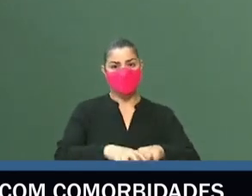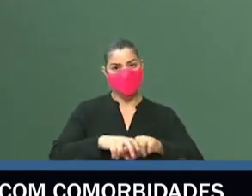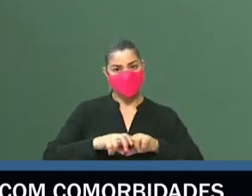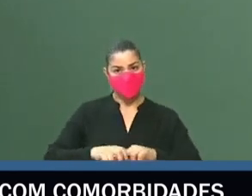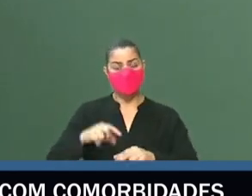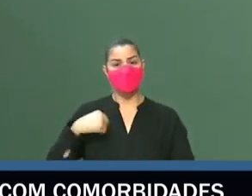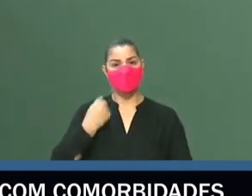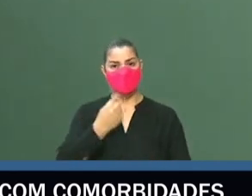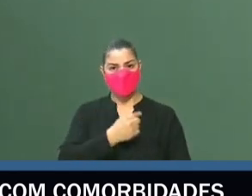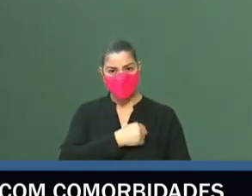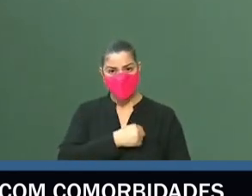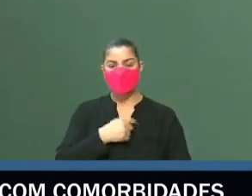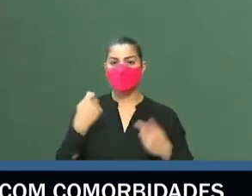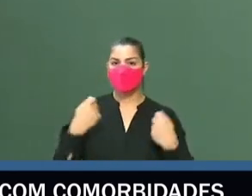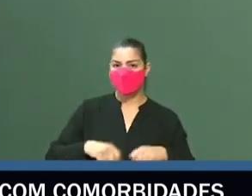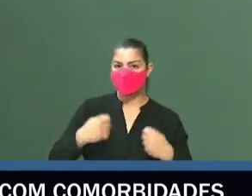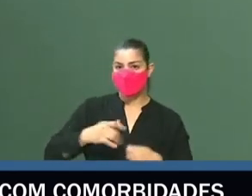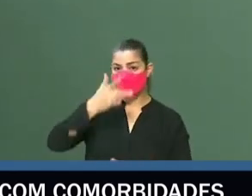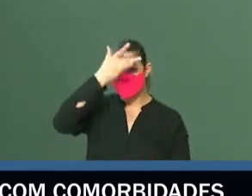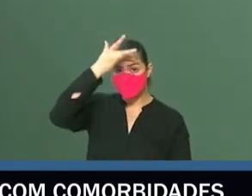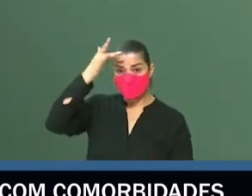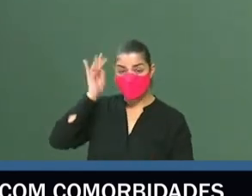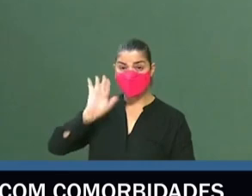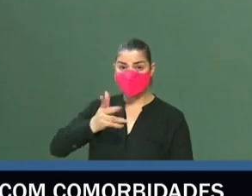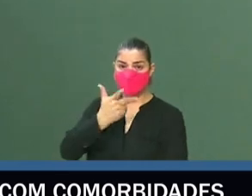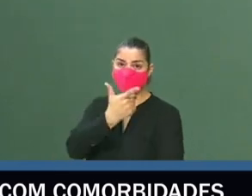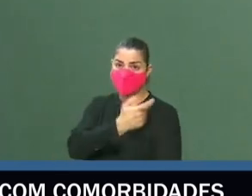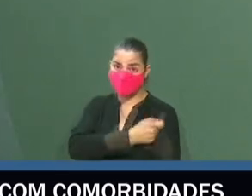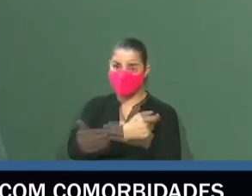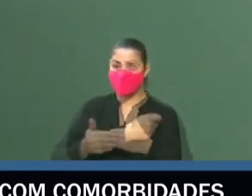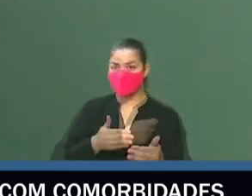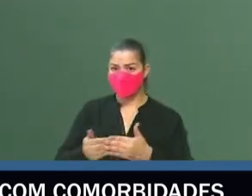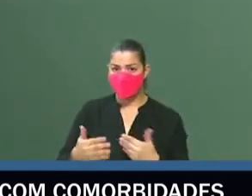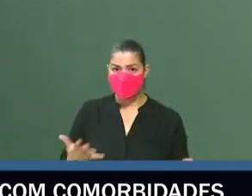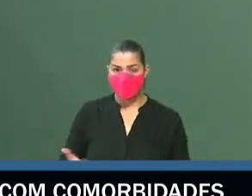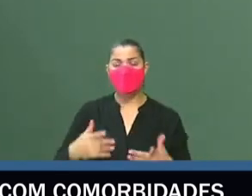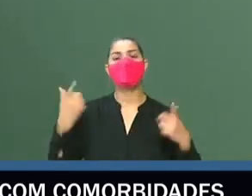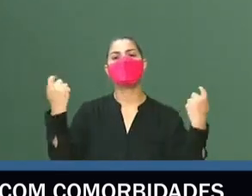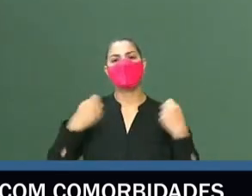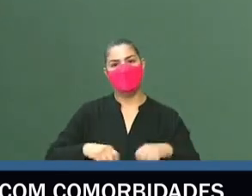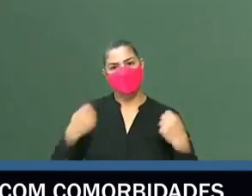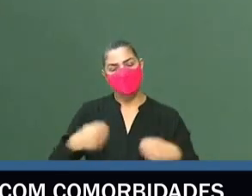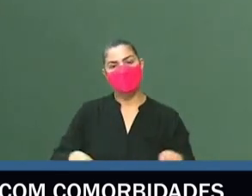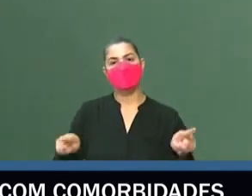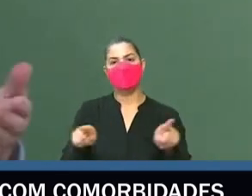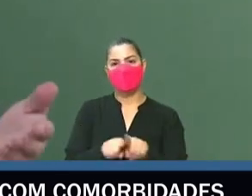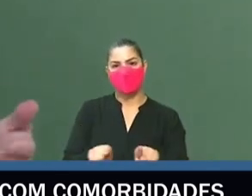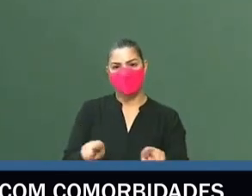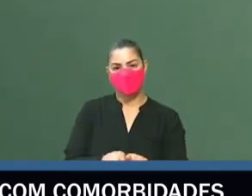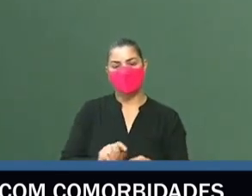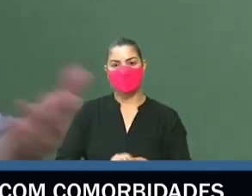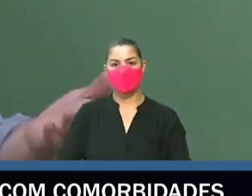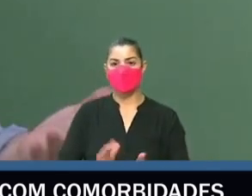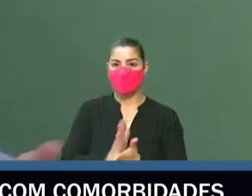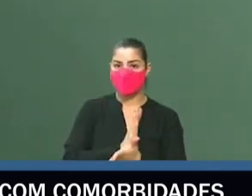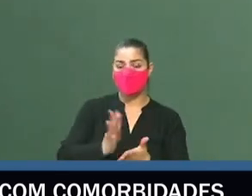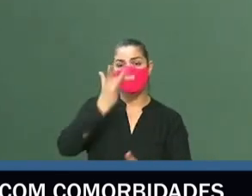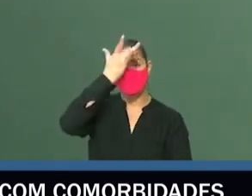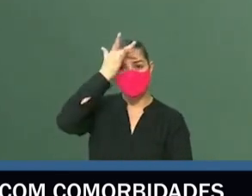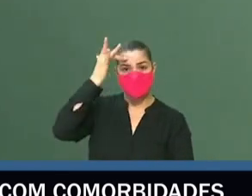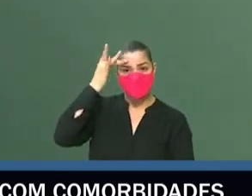estamos tendo pessoas vacinadas com duas doses que estão sendo